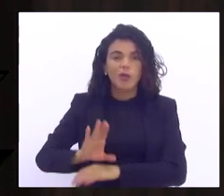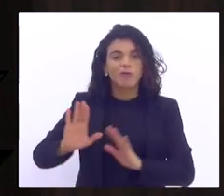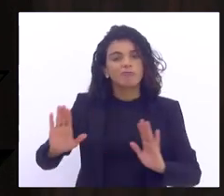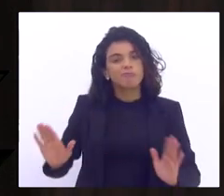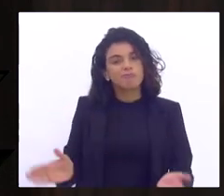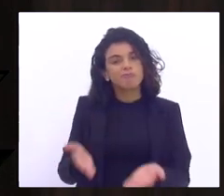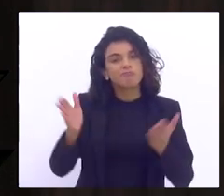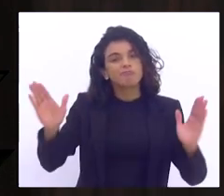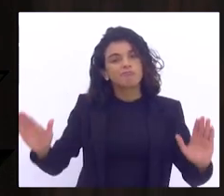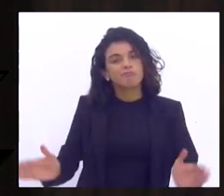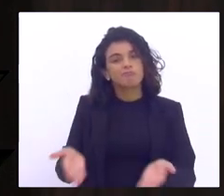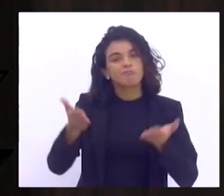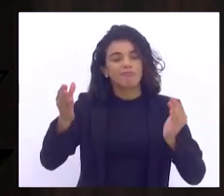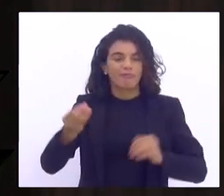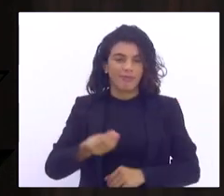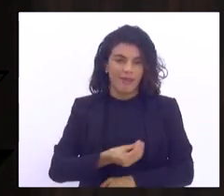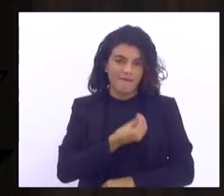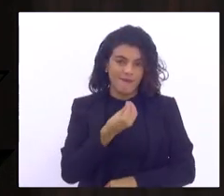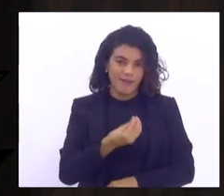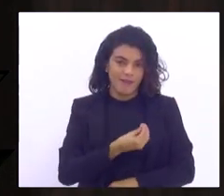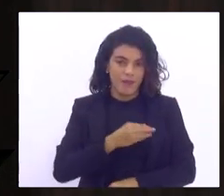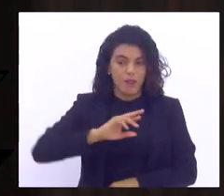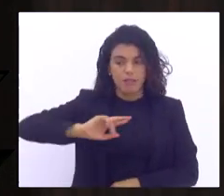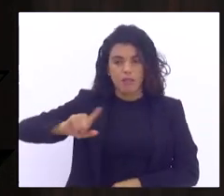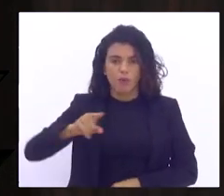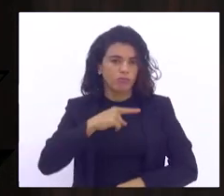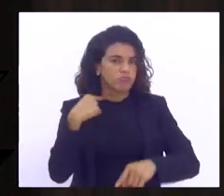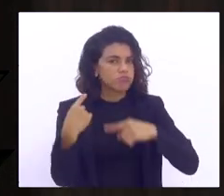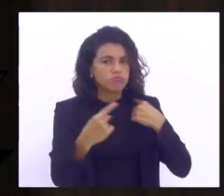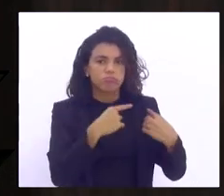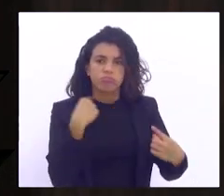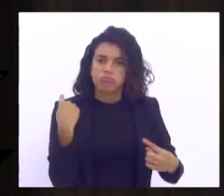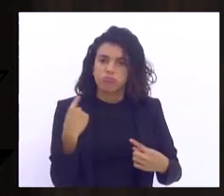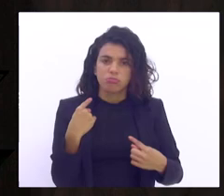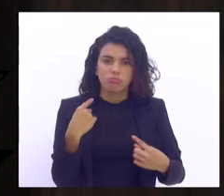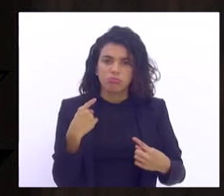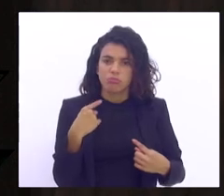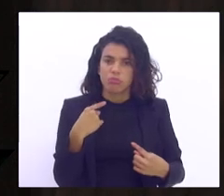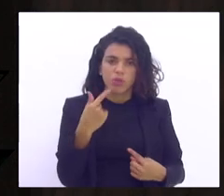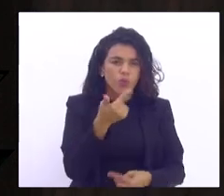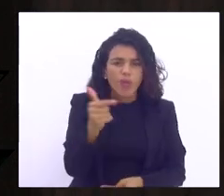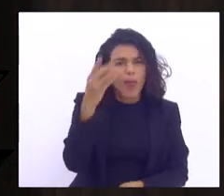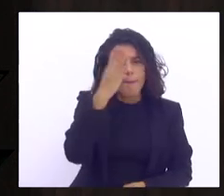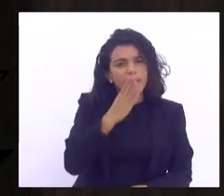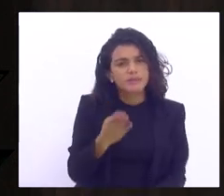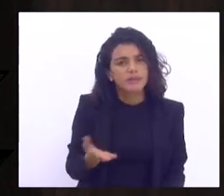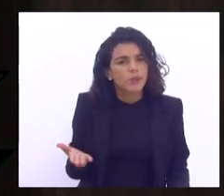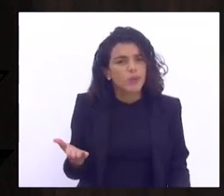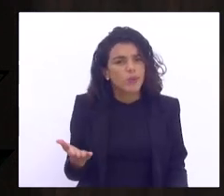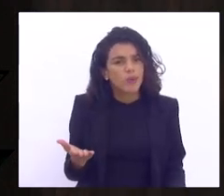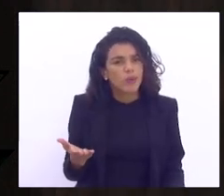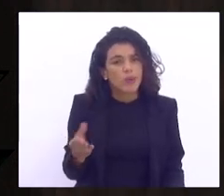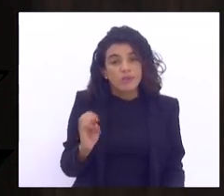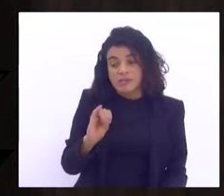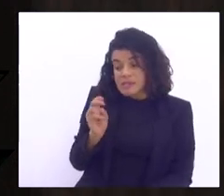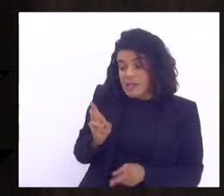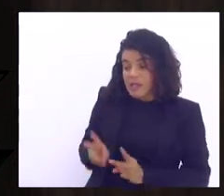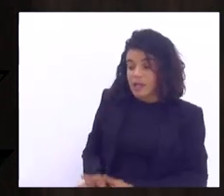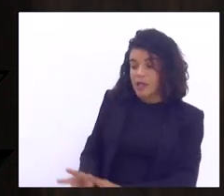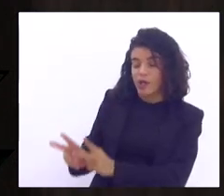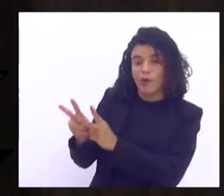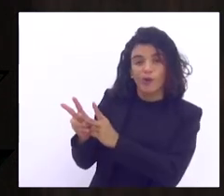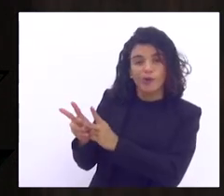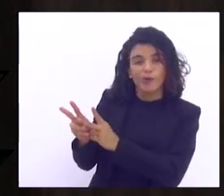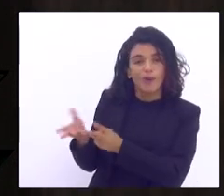e construtora da vida e não da morte. Não haverá Brasil se essas atrocidades